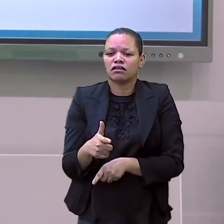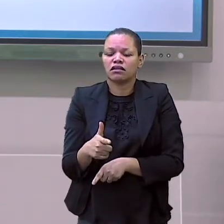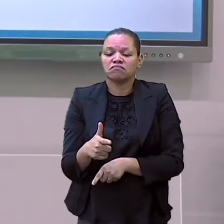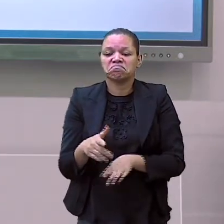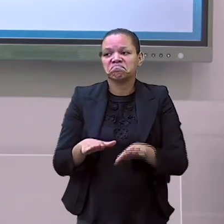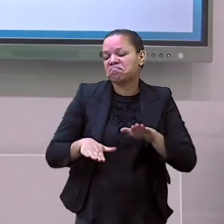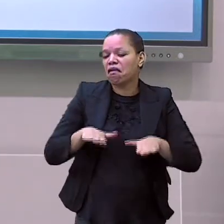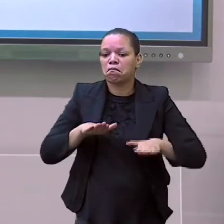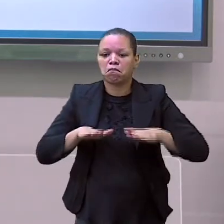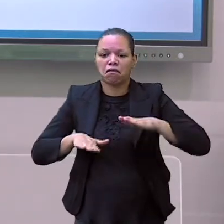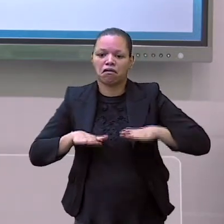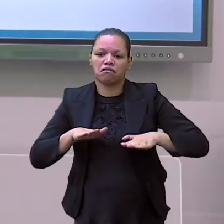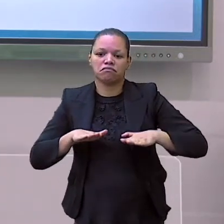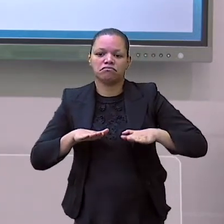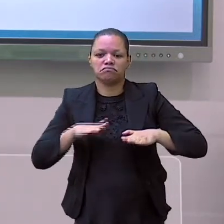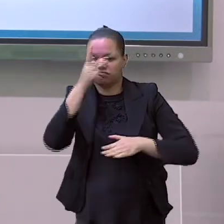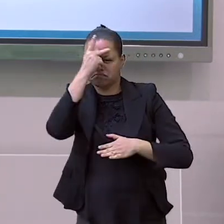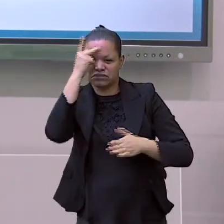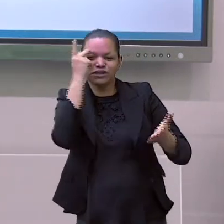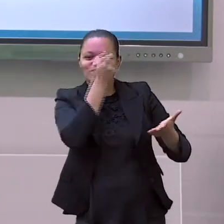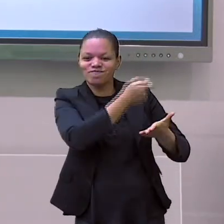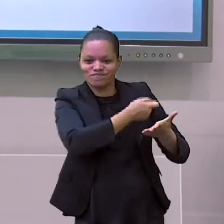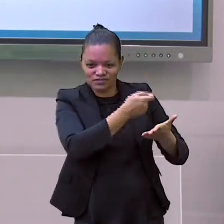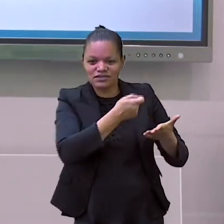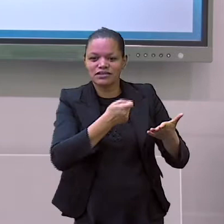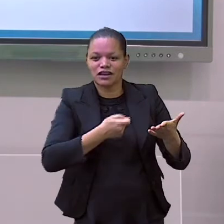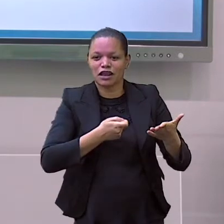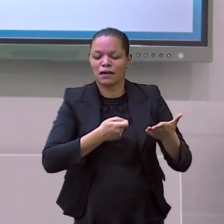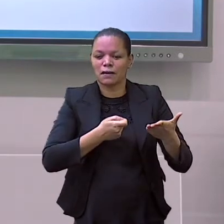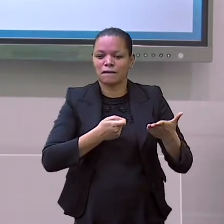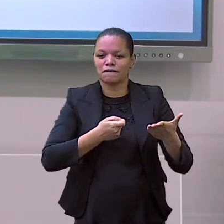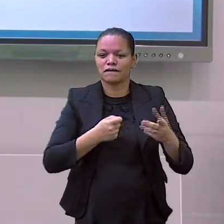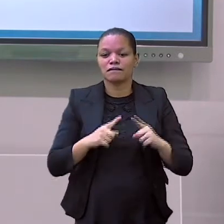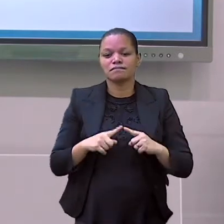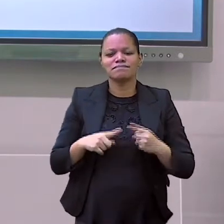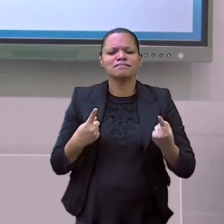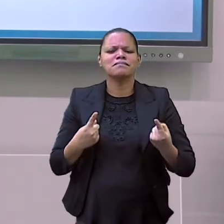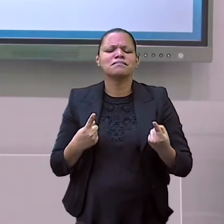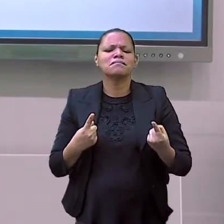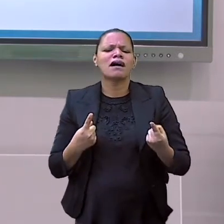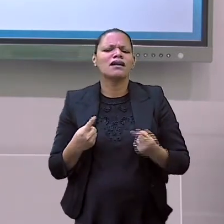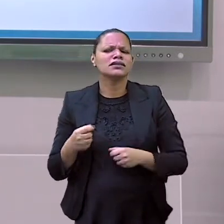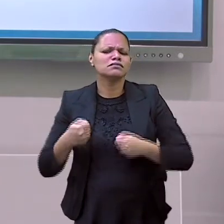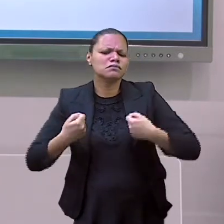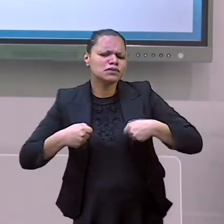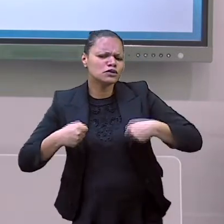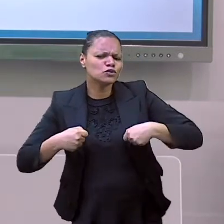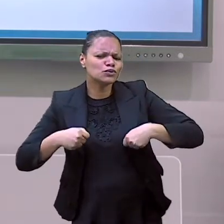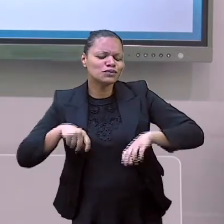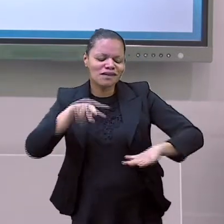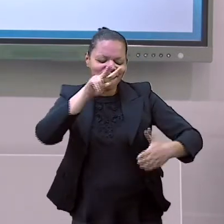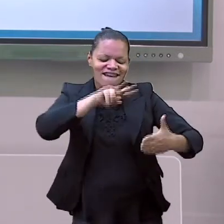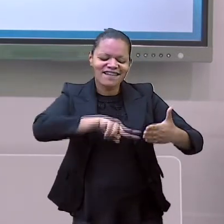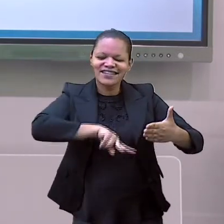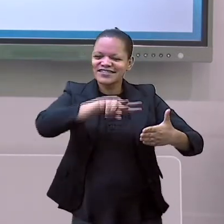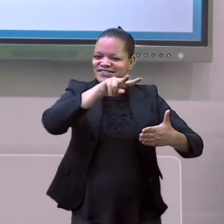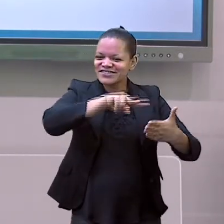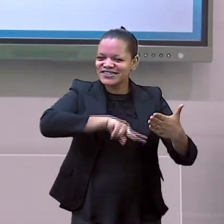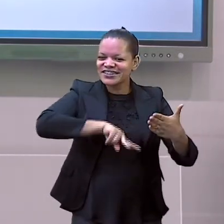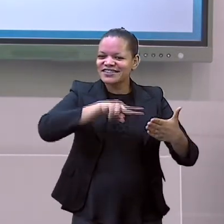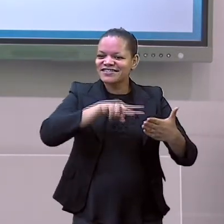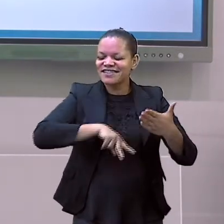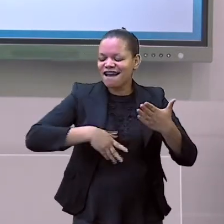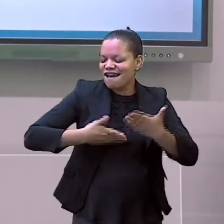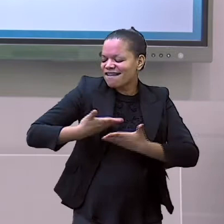está escrevendo naquele momento. Requer do leitor um envolvimento sentimental com a